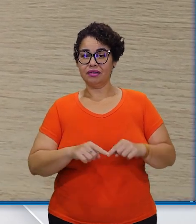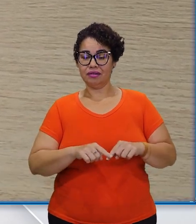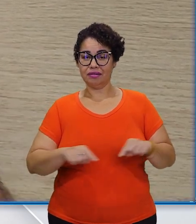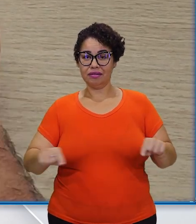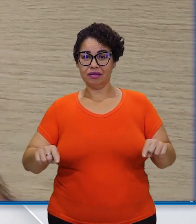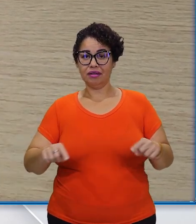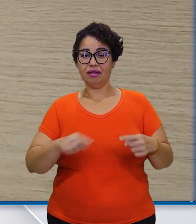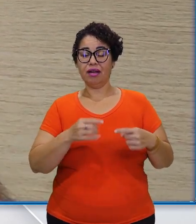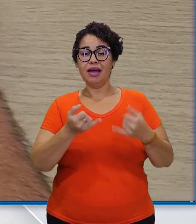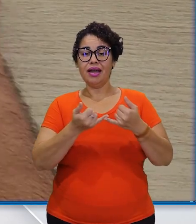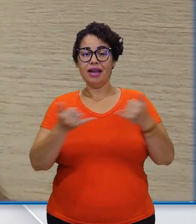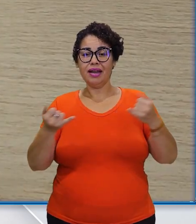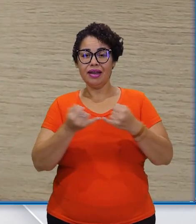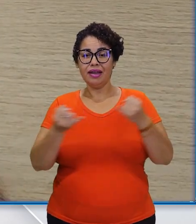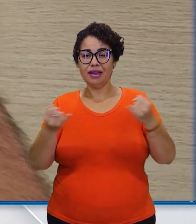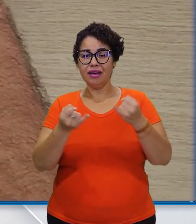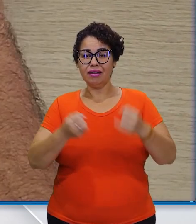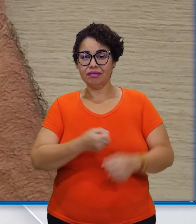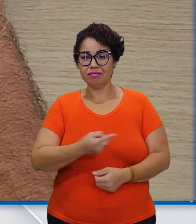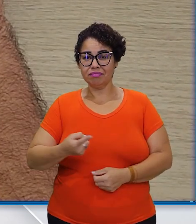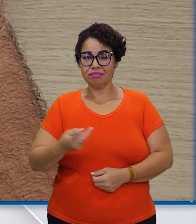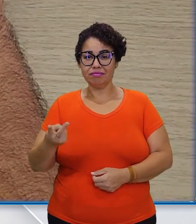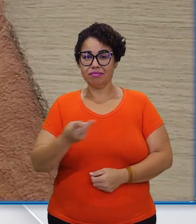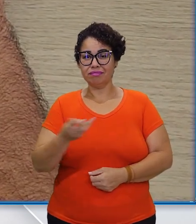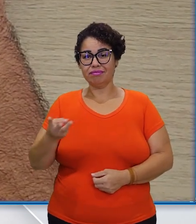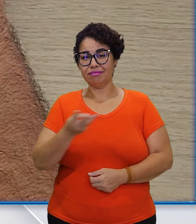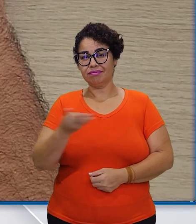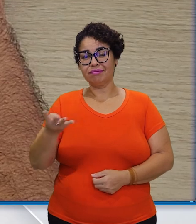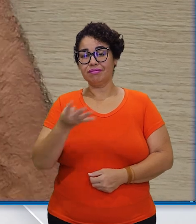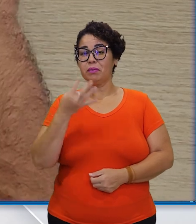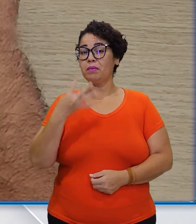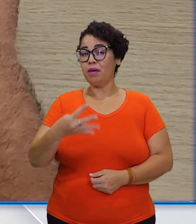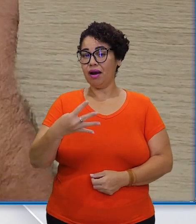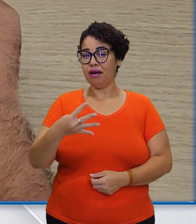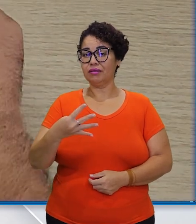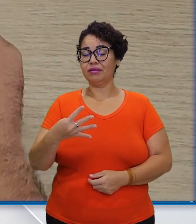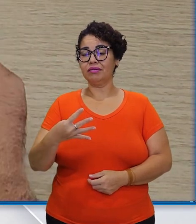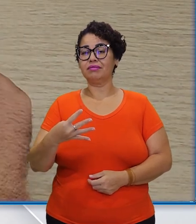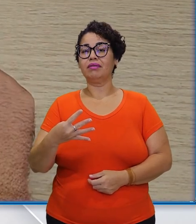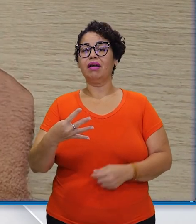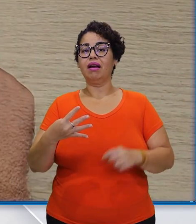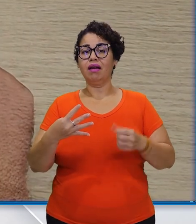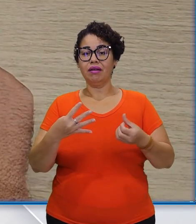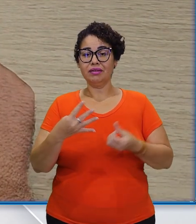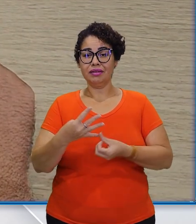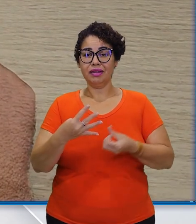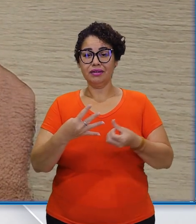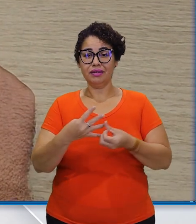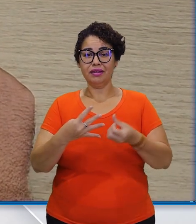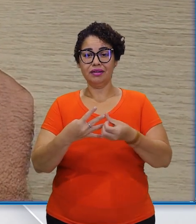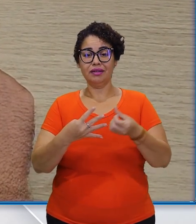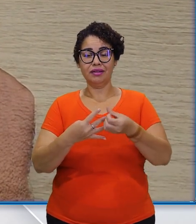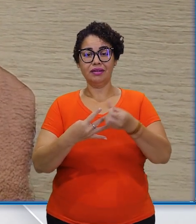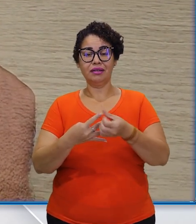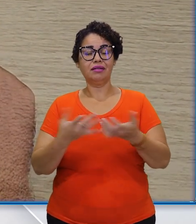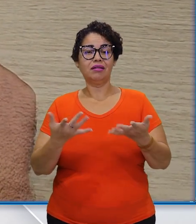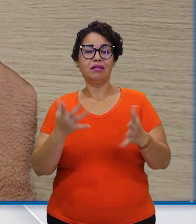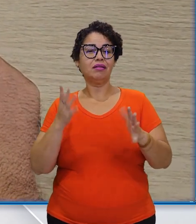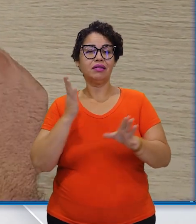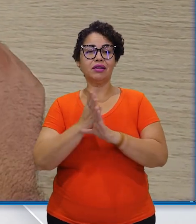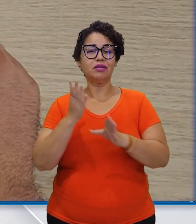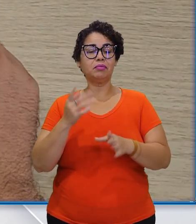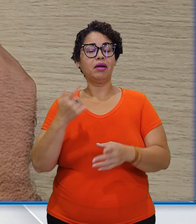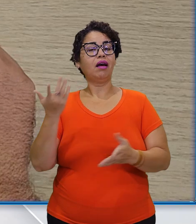todo são 4 linhas. Cada uma destas 4 linhas possui 6 quadrados. Para descobrir quantos quadrados